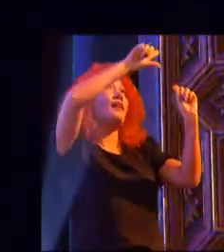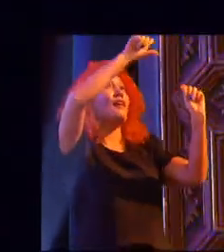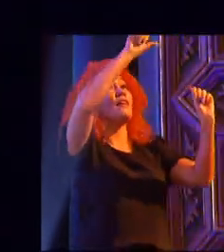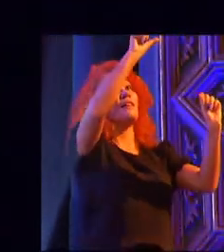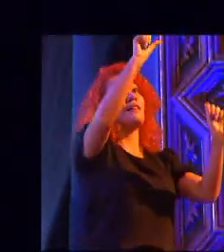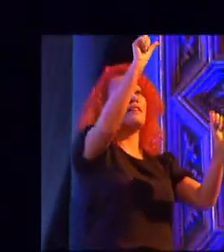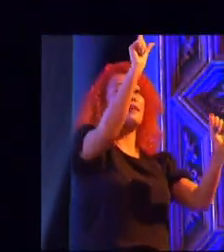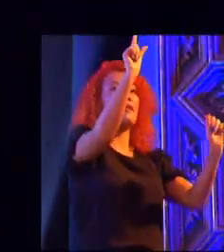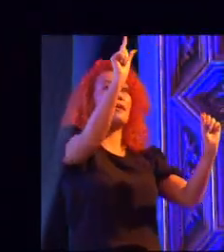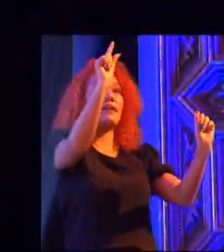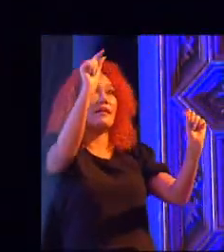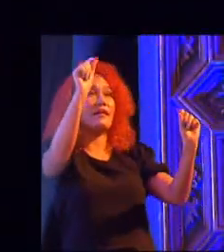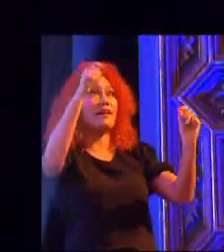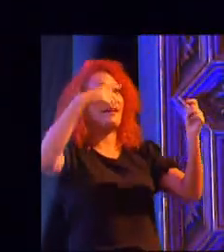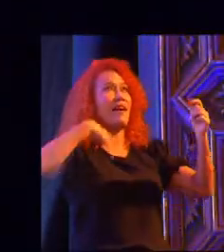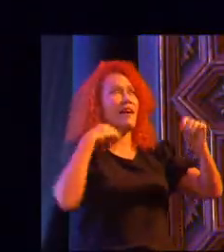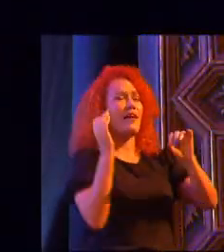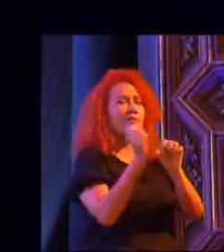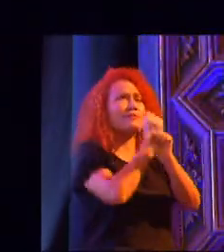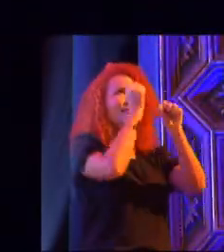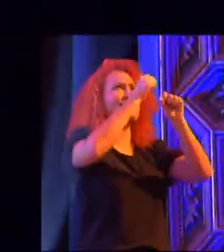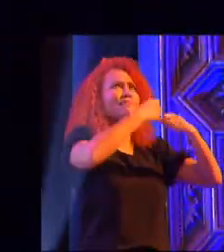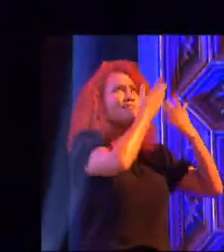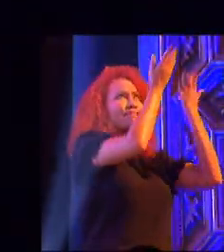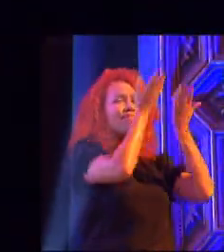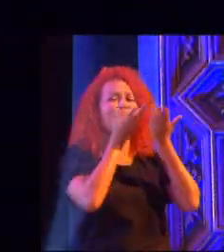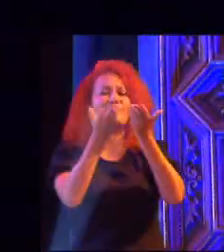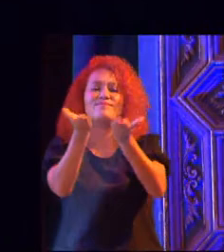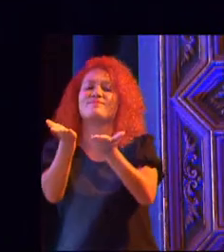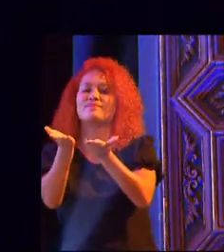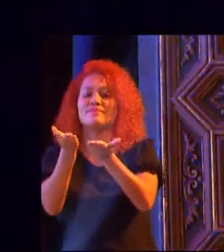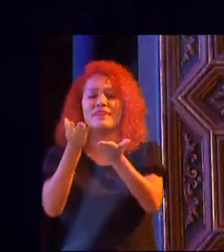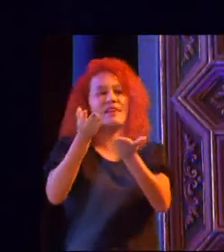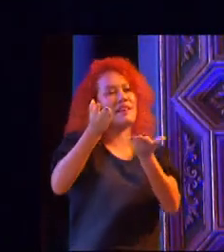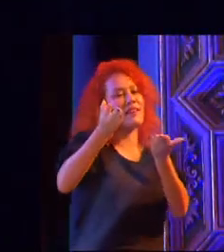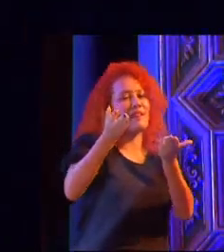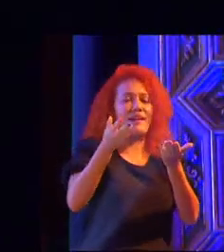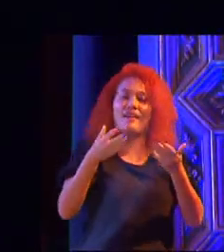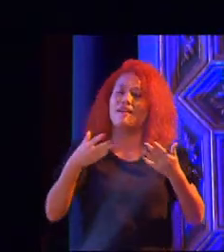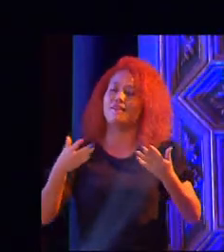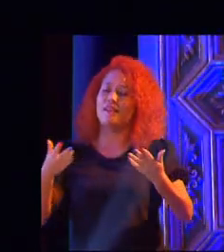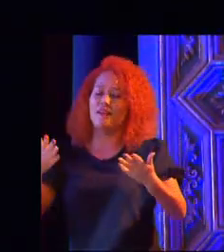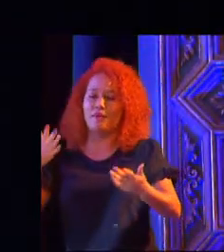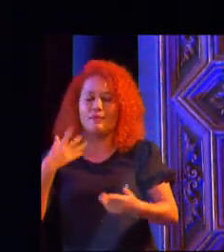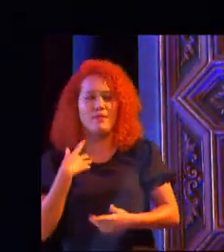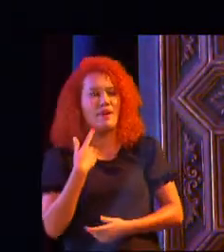a lua eu fiz pra você. Vem!